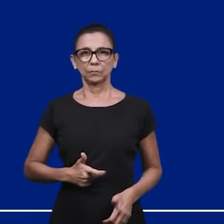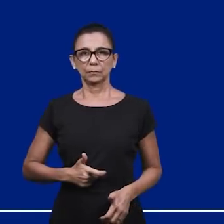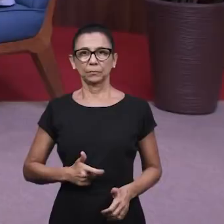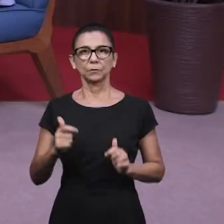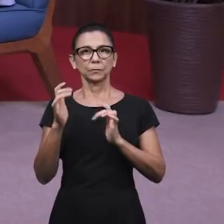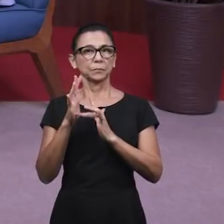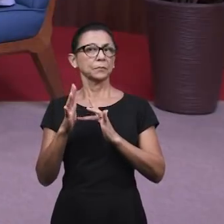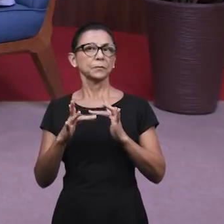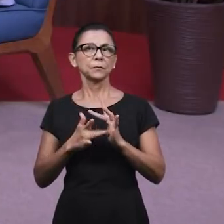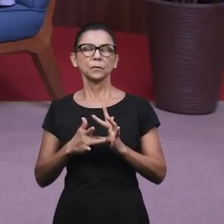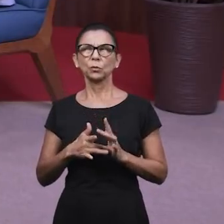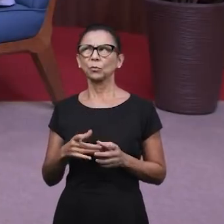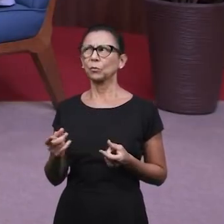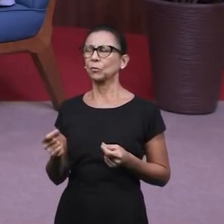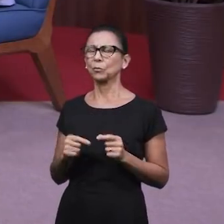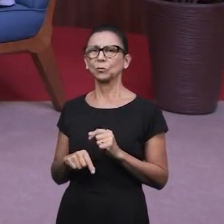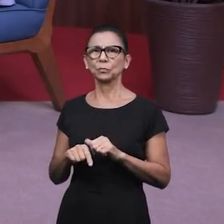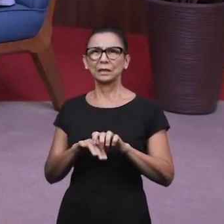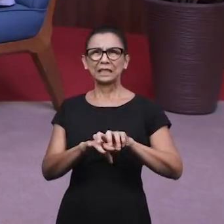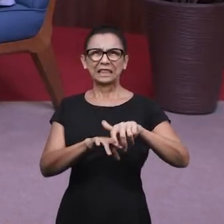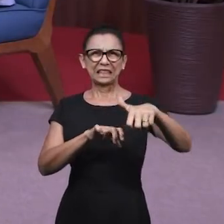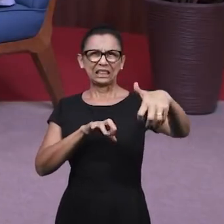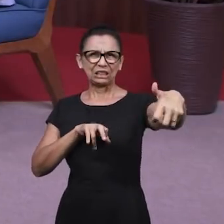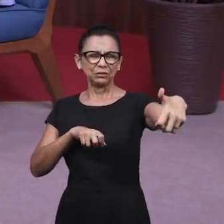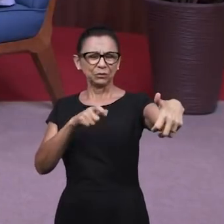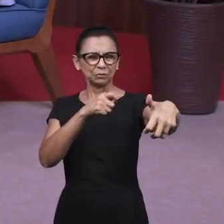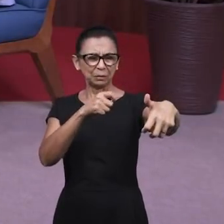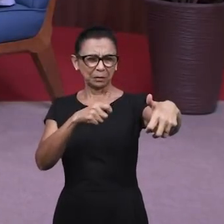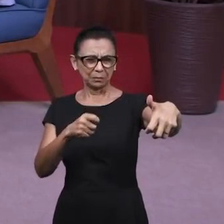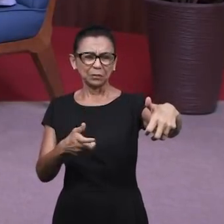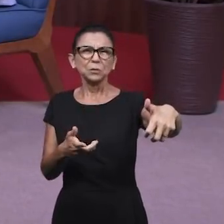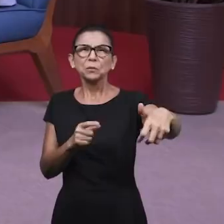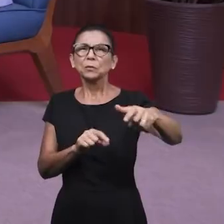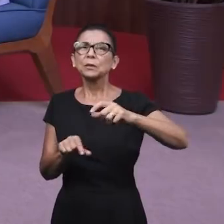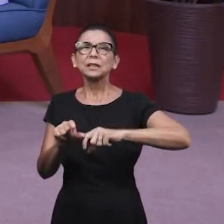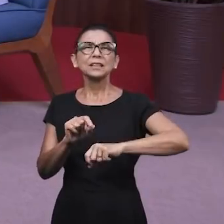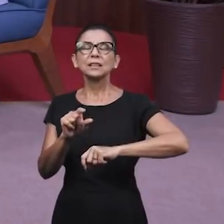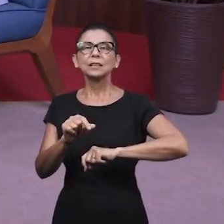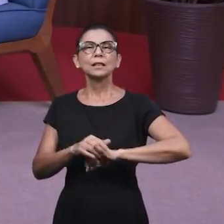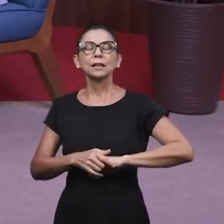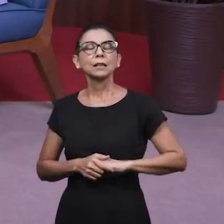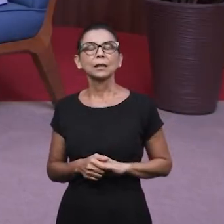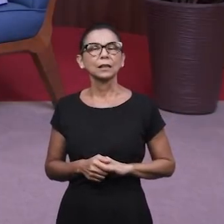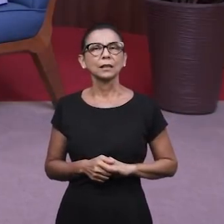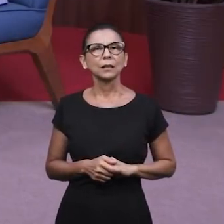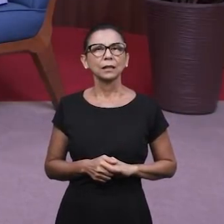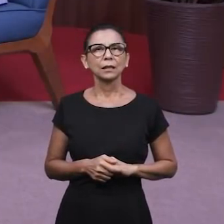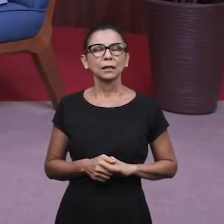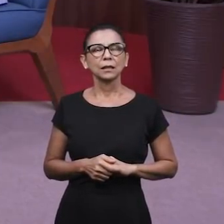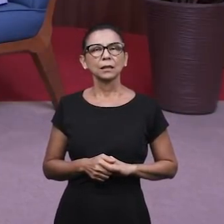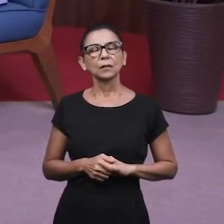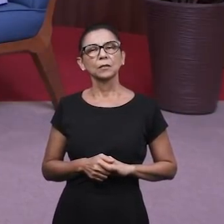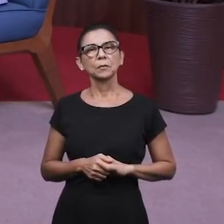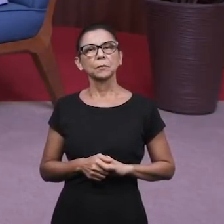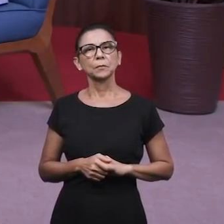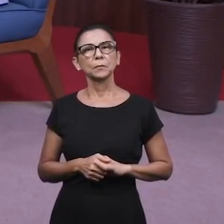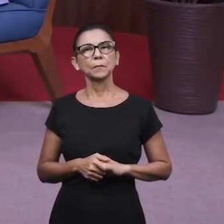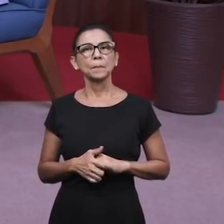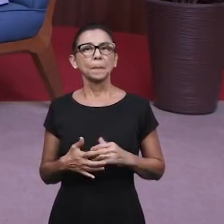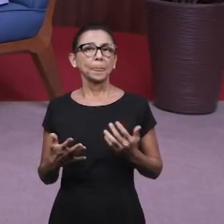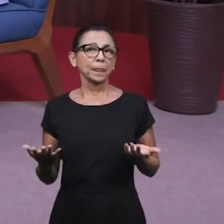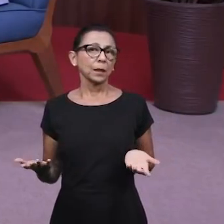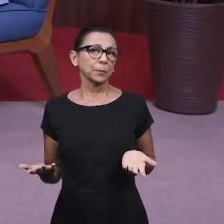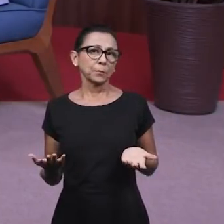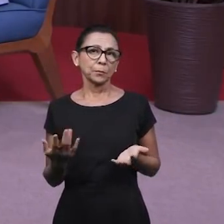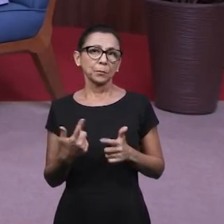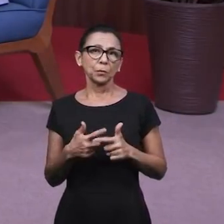que escrituras são essas que o Senhor Jesus está falando? Se é no tempo de Jesus... Até o tempo de